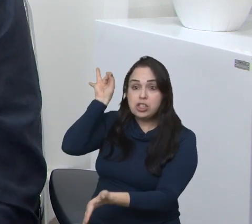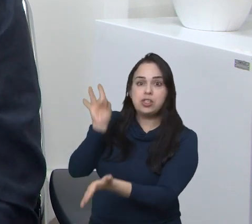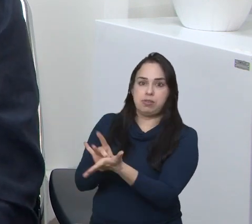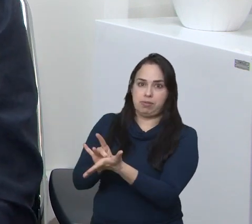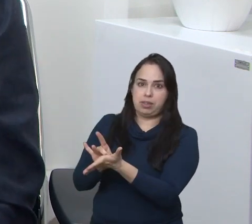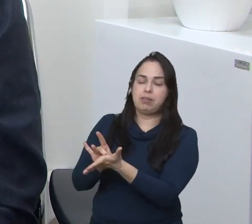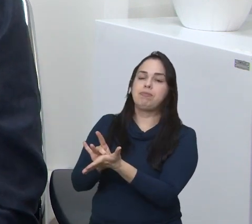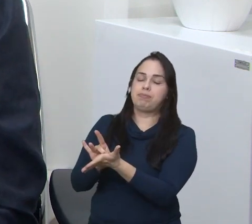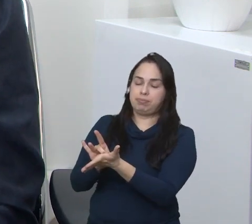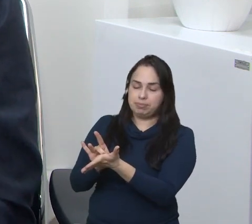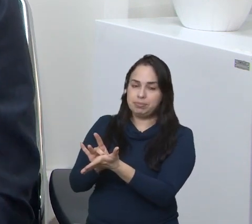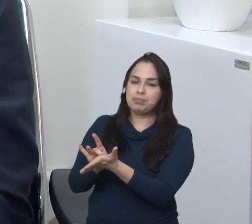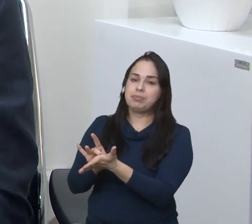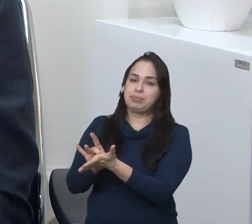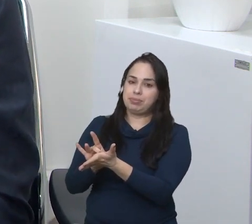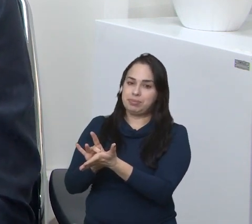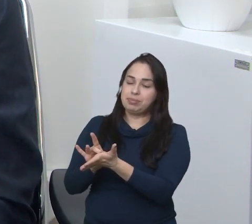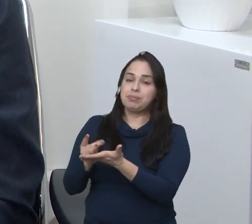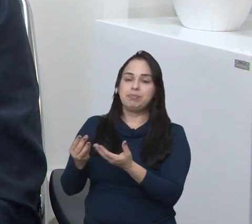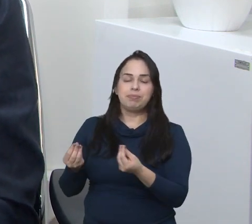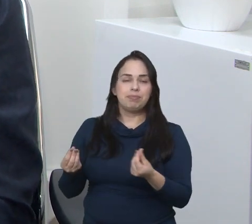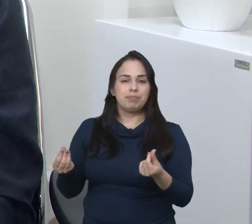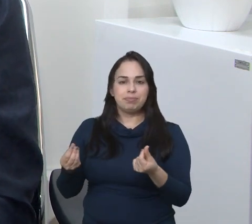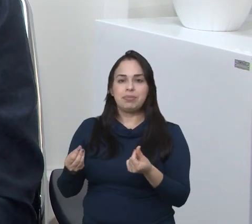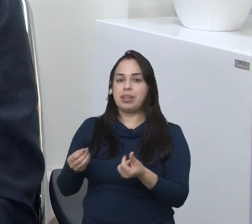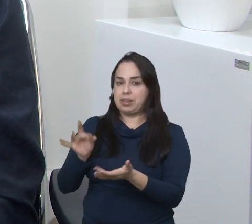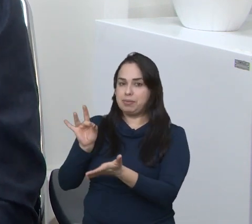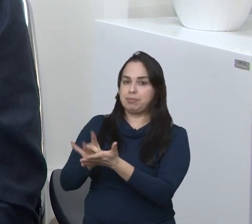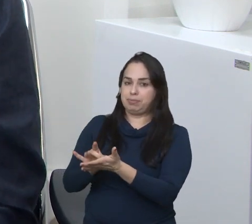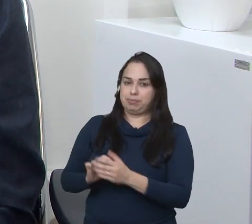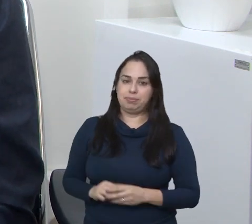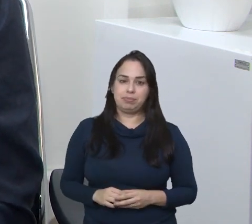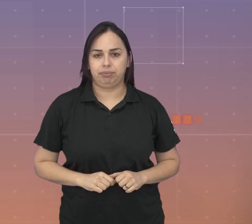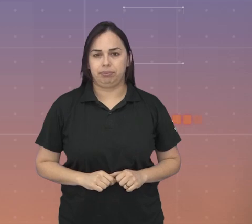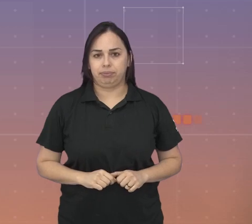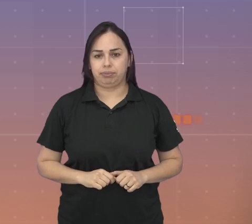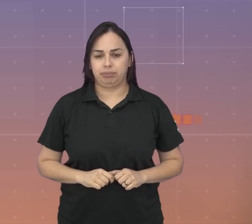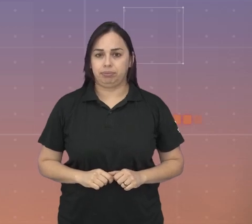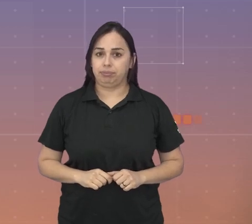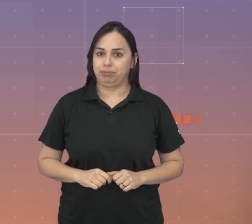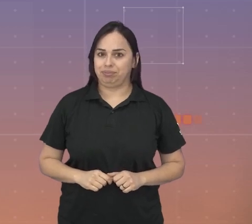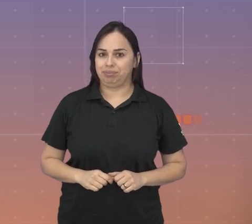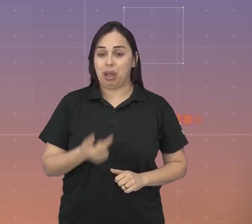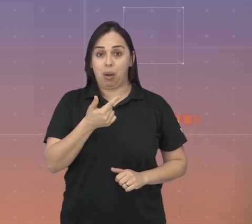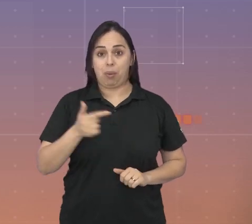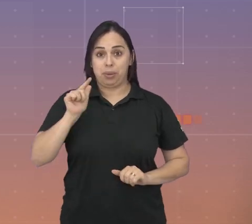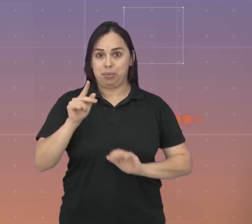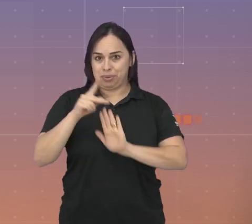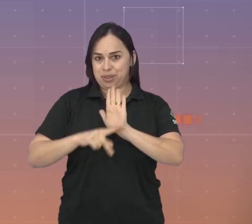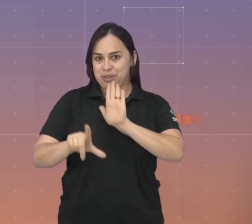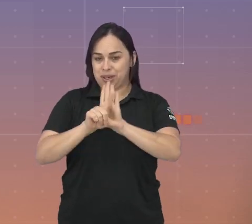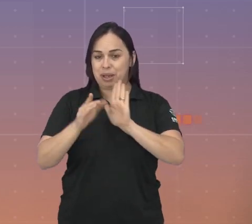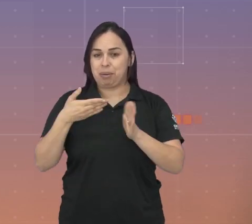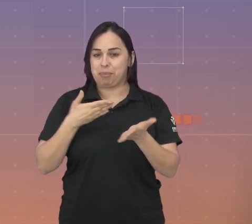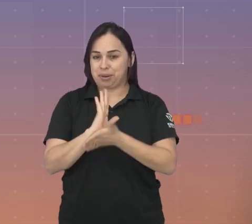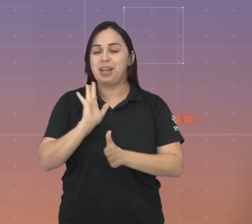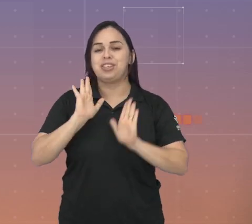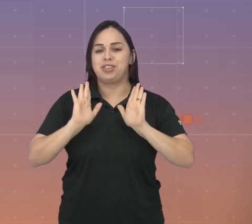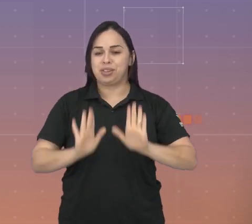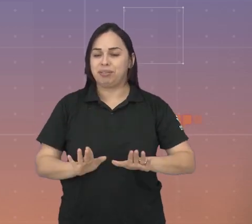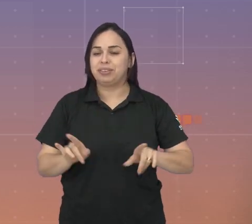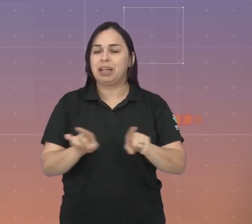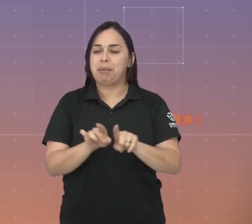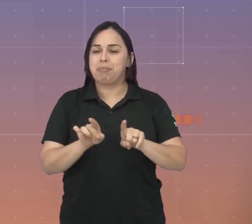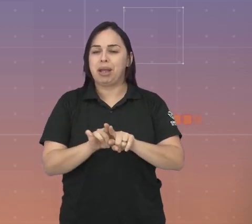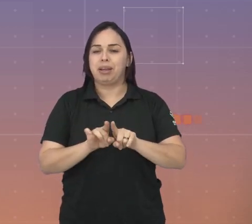sobretudo, que elas sejam eficientes e efetivas. Outro projeto de lei aprovado na Câmara, que